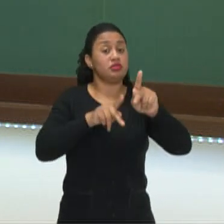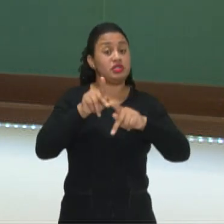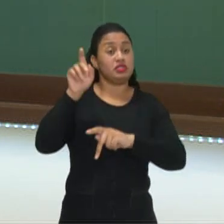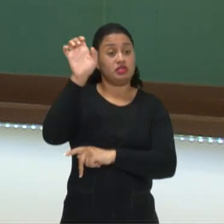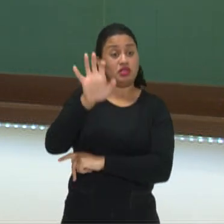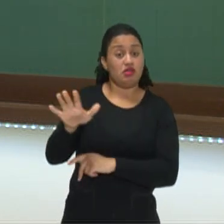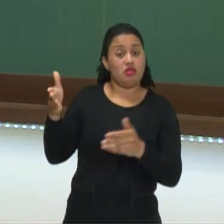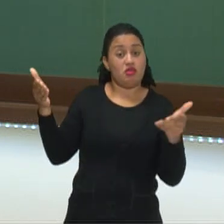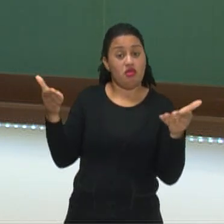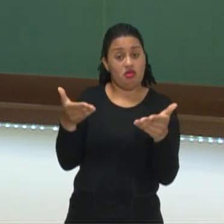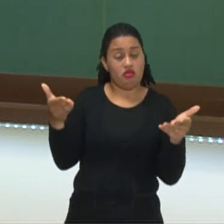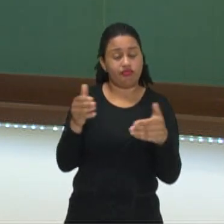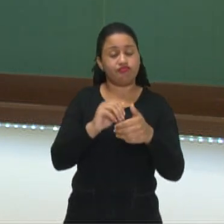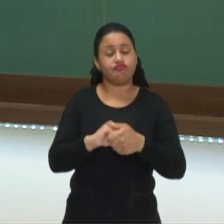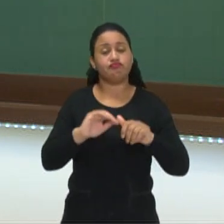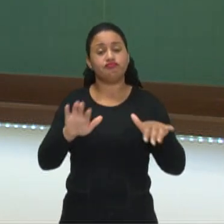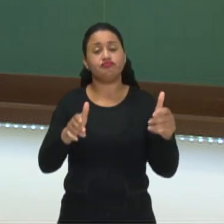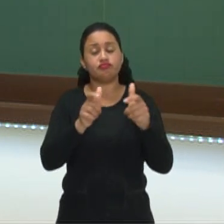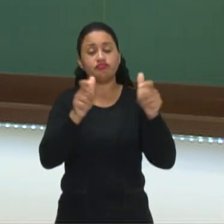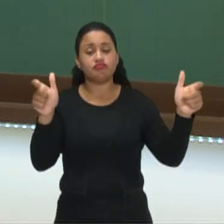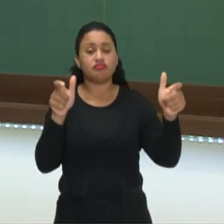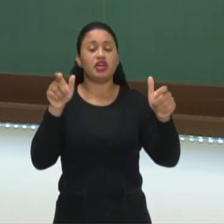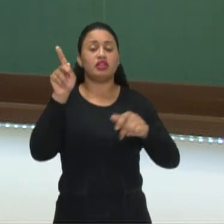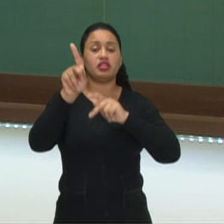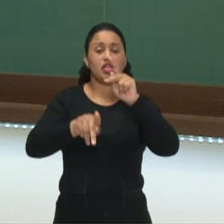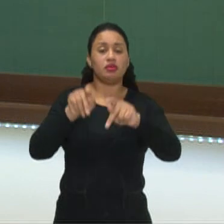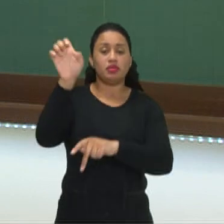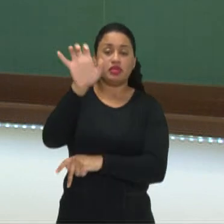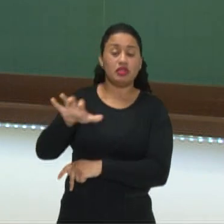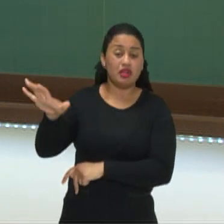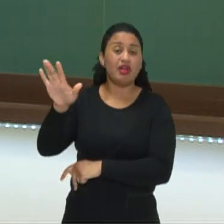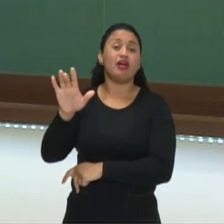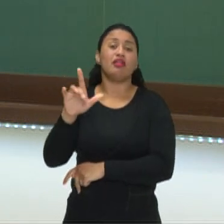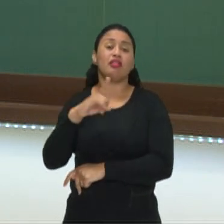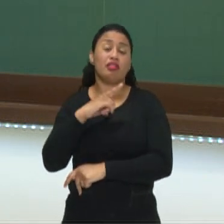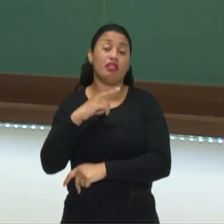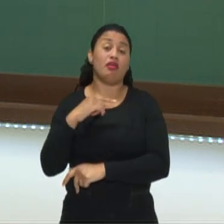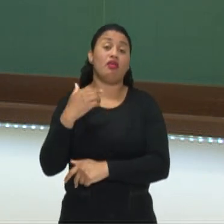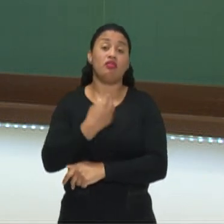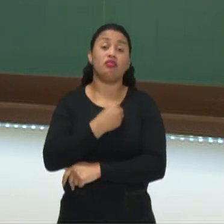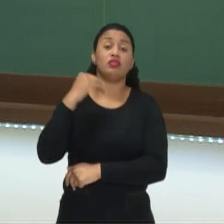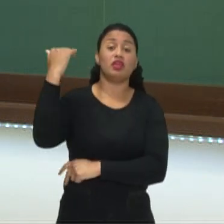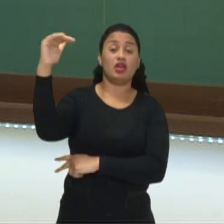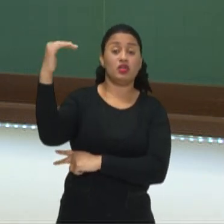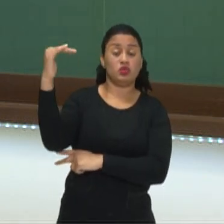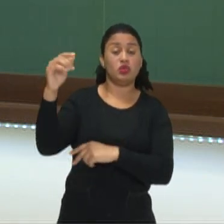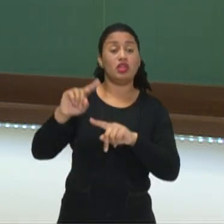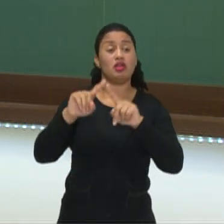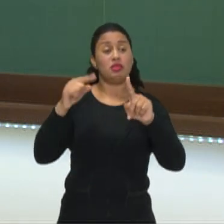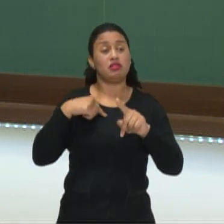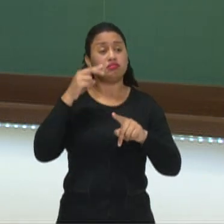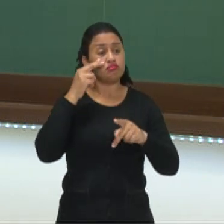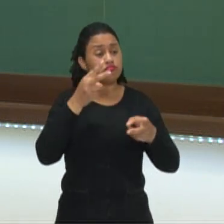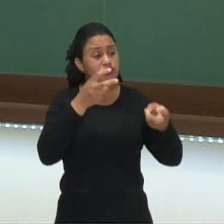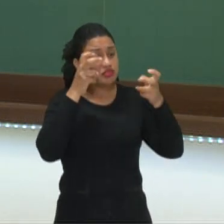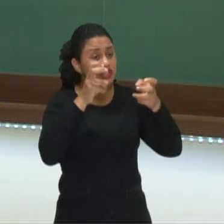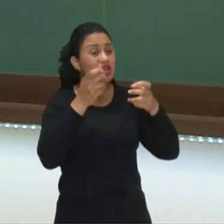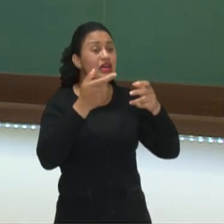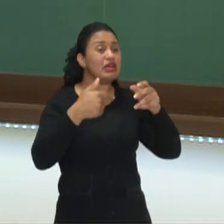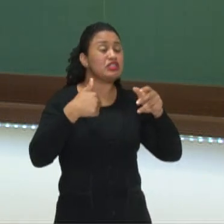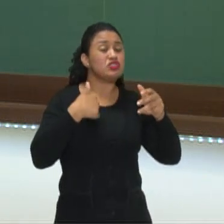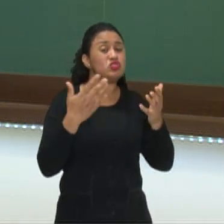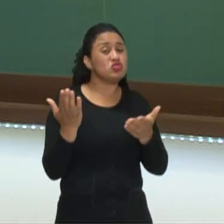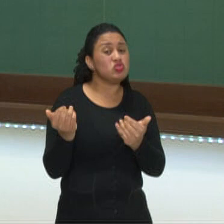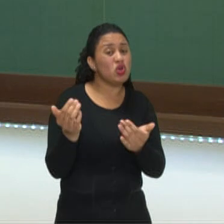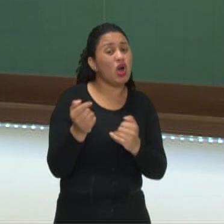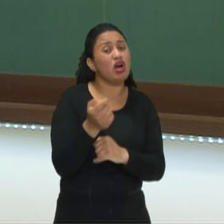europeia hoje. Então a maior parte da população europeia ainda está na vida adulta. Só que se a gente for ver, a reposição de